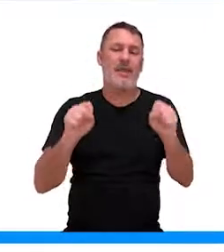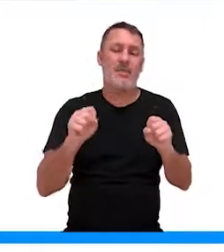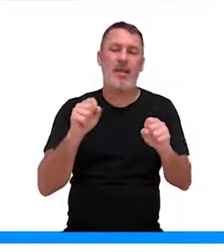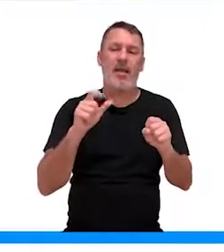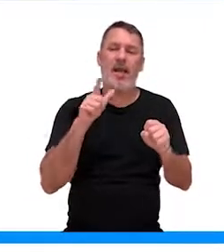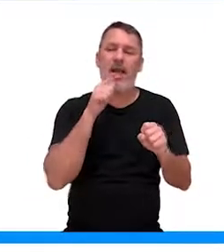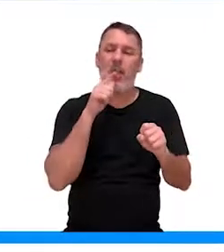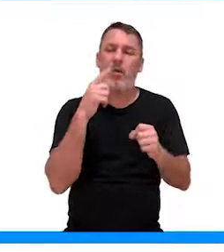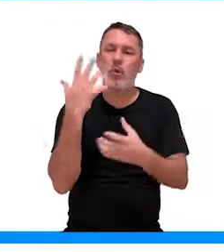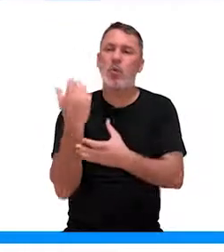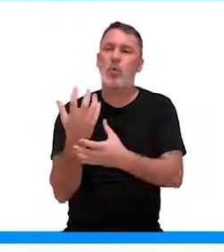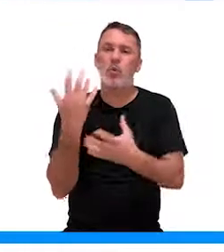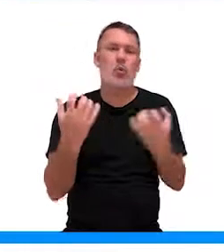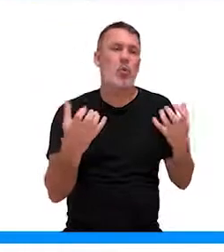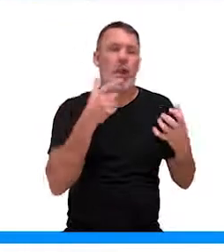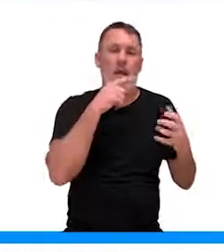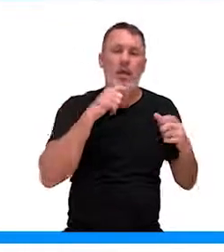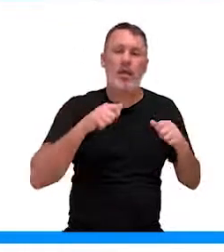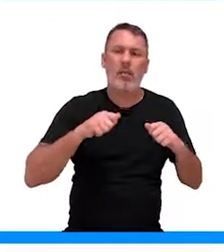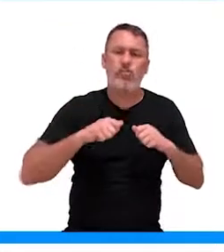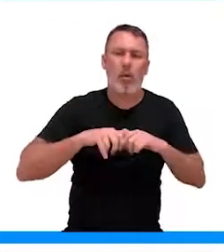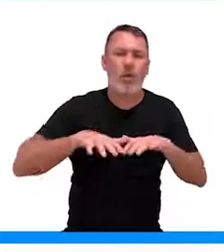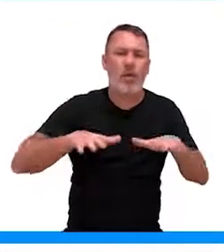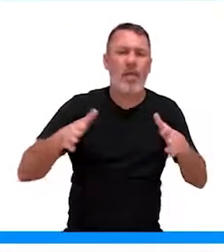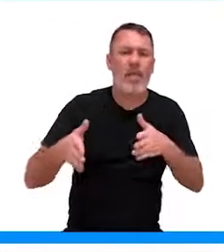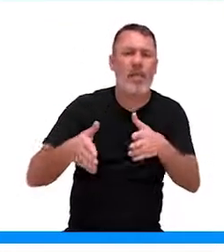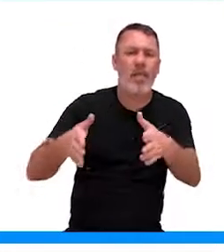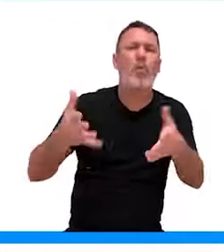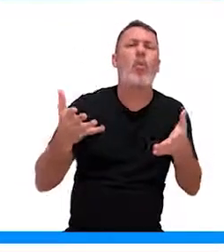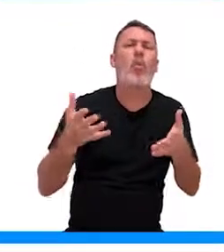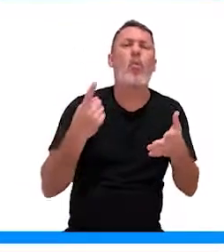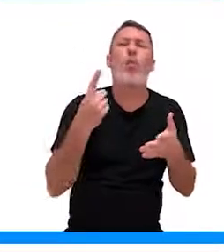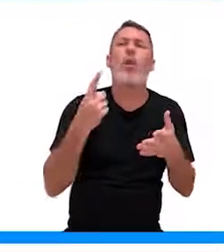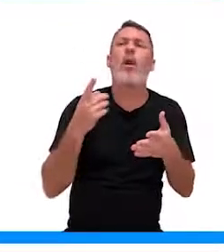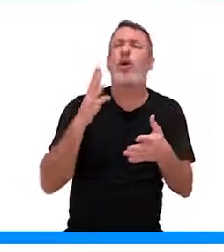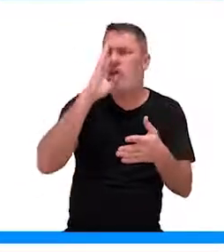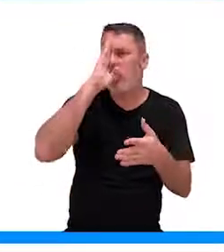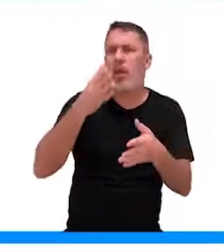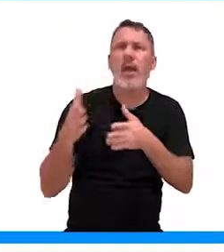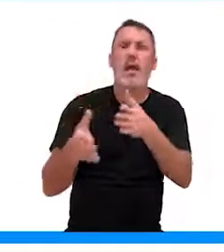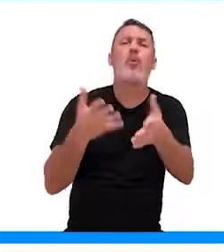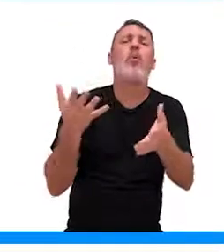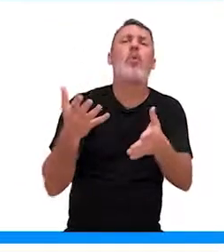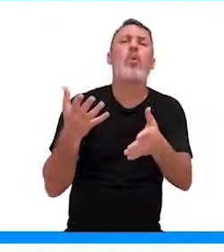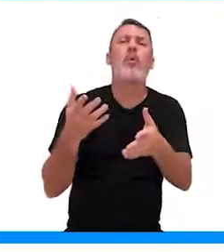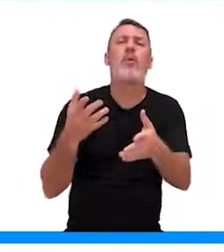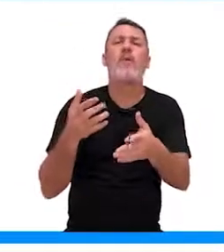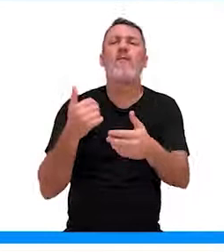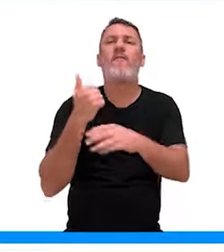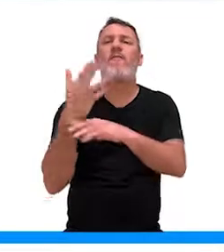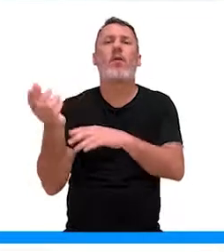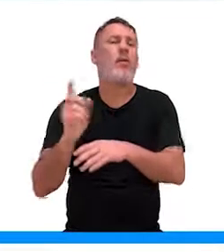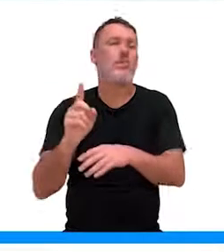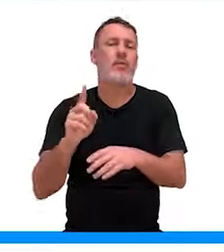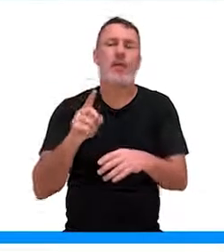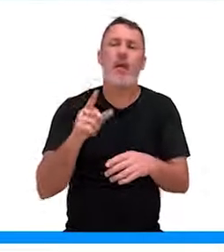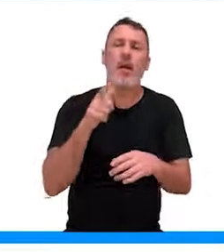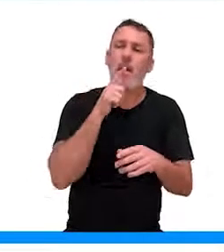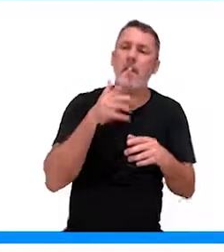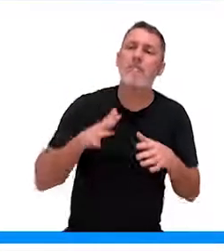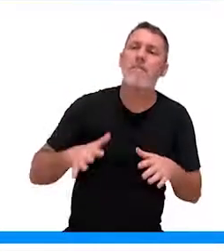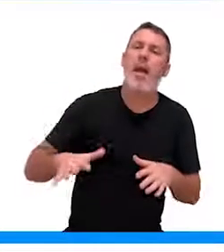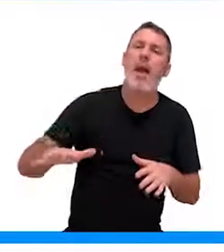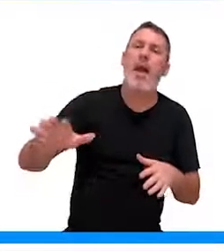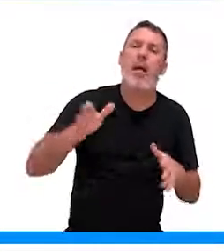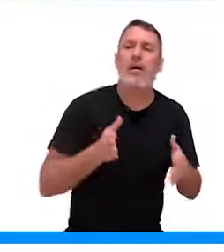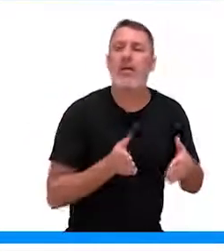vai direcionar toda a água para dentro do continente. Você não tem o contato com o mar, com o